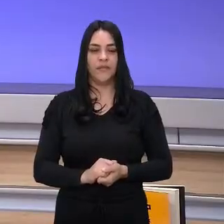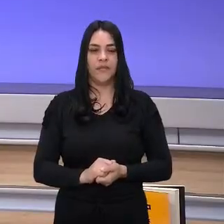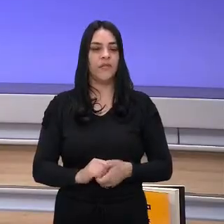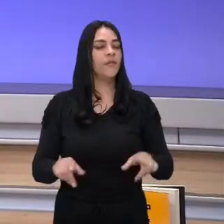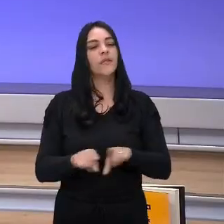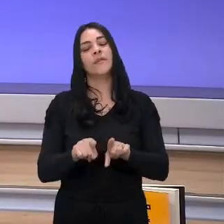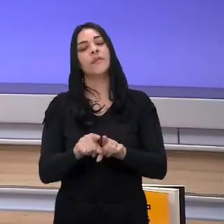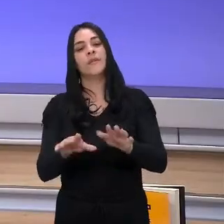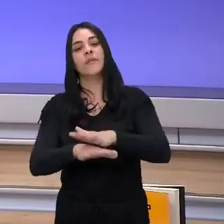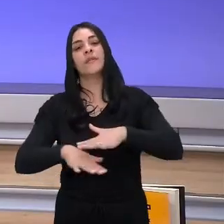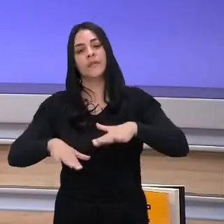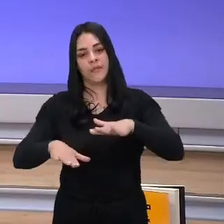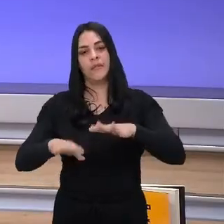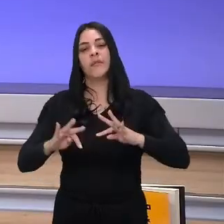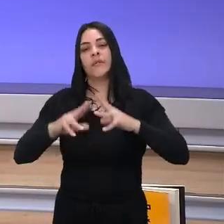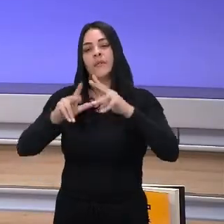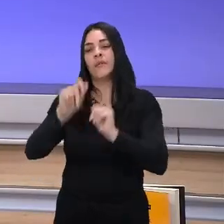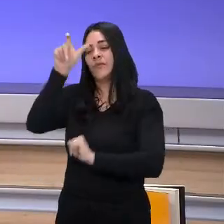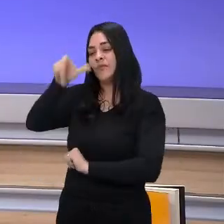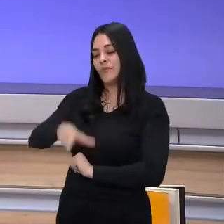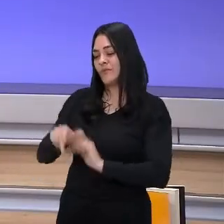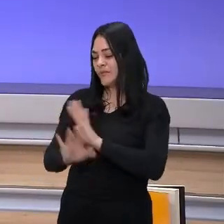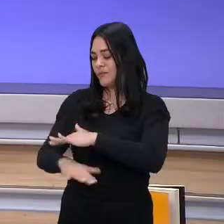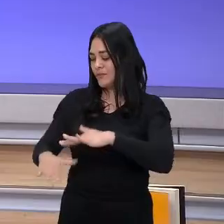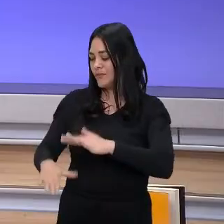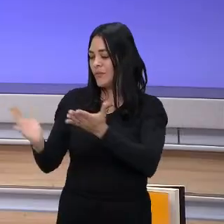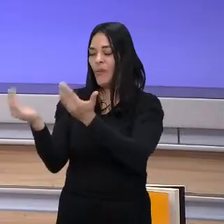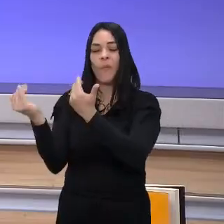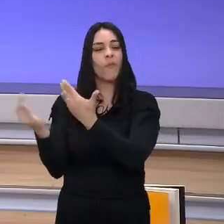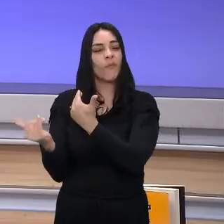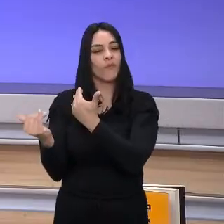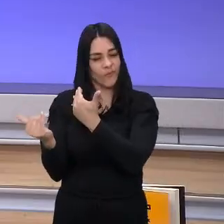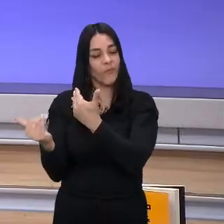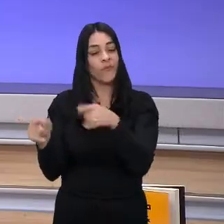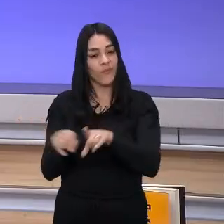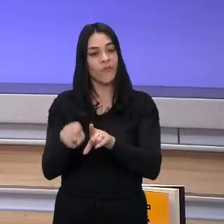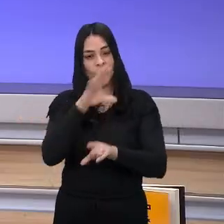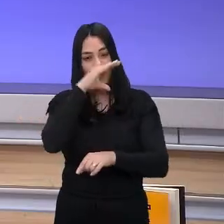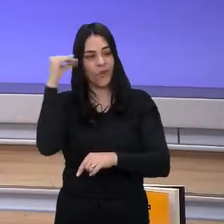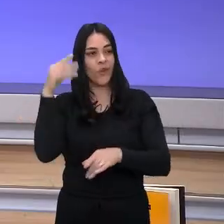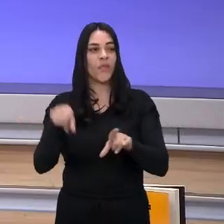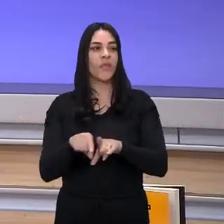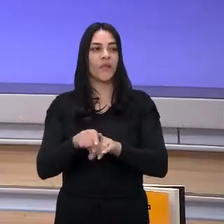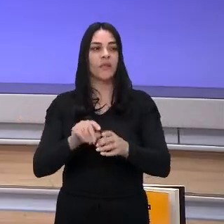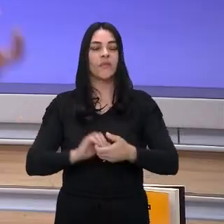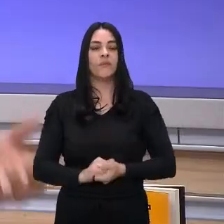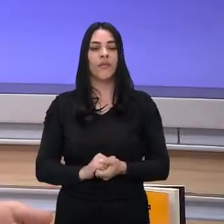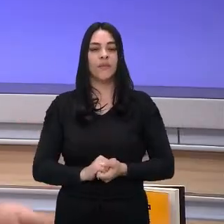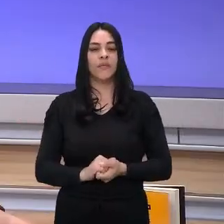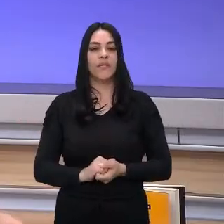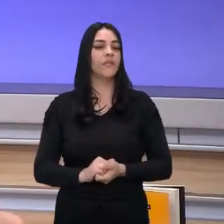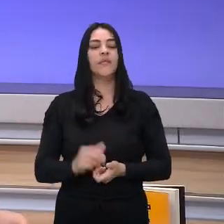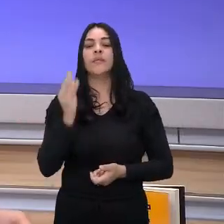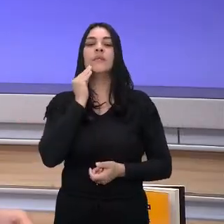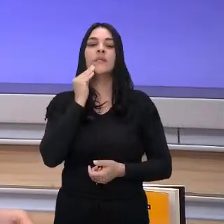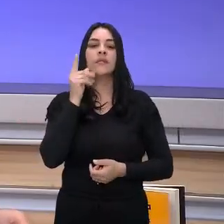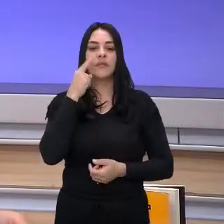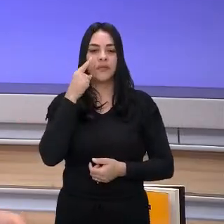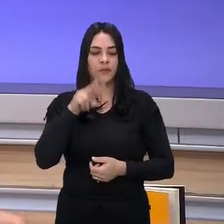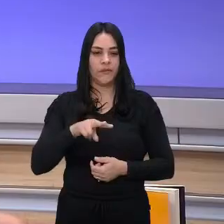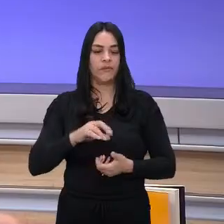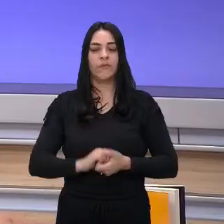Porque aquele ser, aquela criança, aquele jovem, aquele adolescente que está em sala de aula, ele está tendo aquela